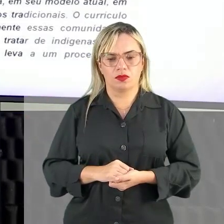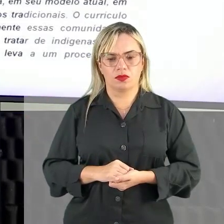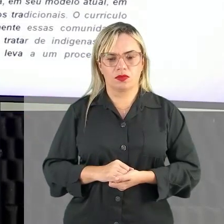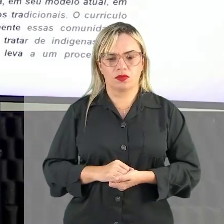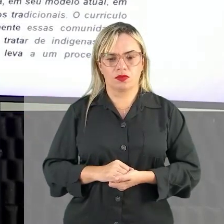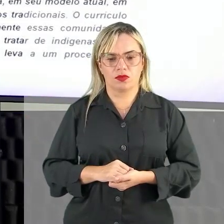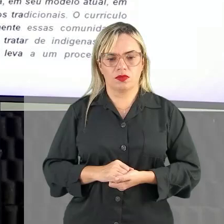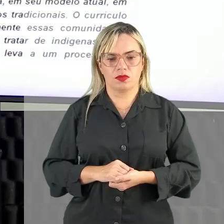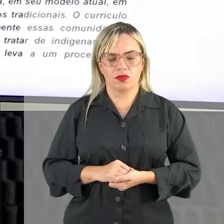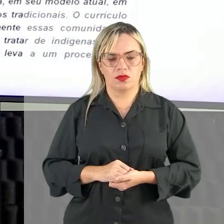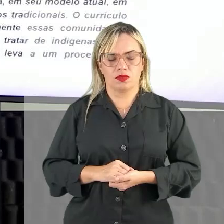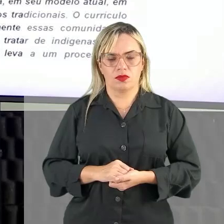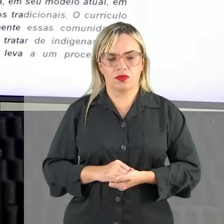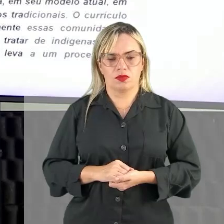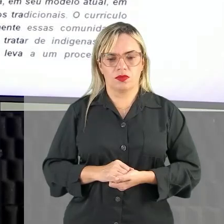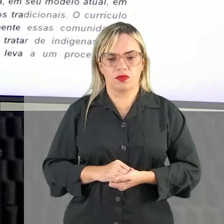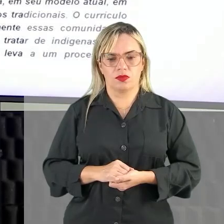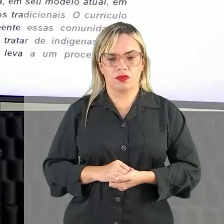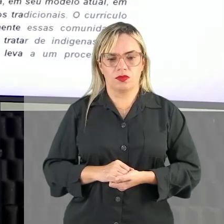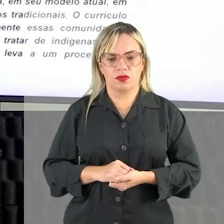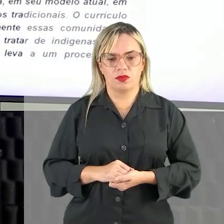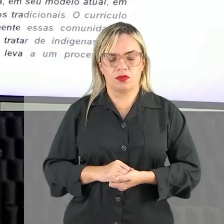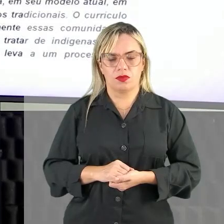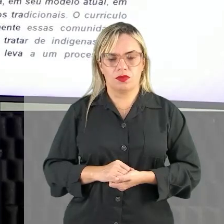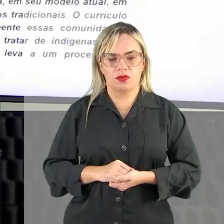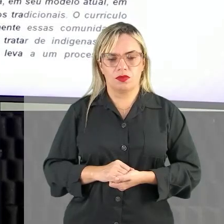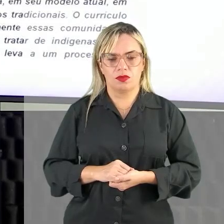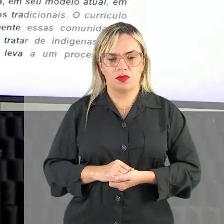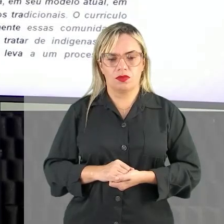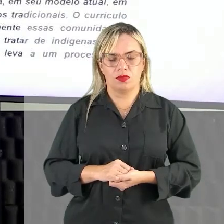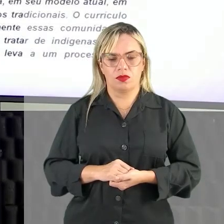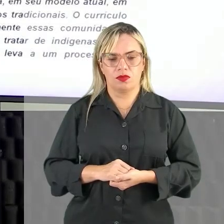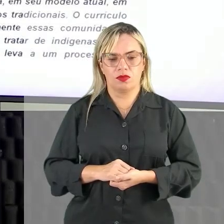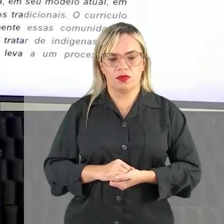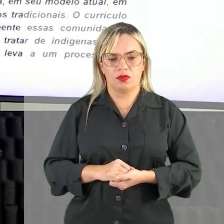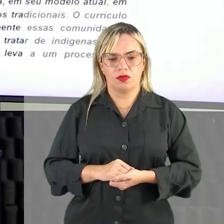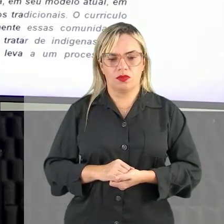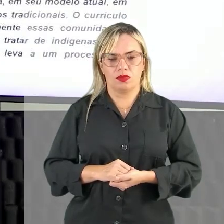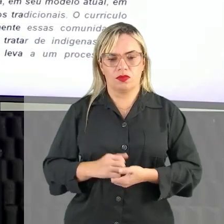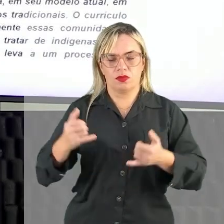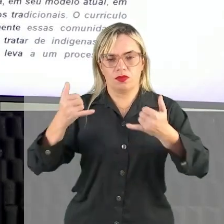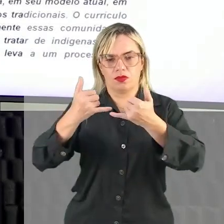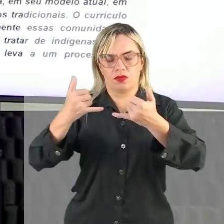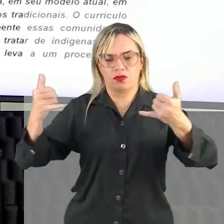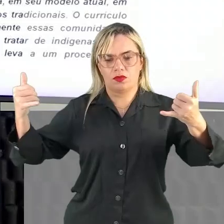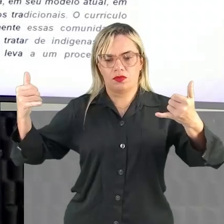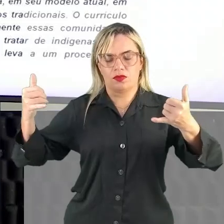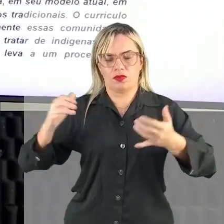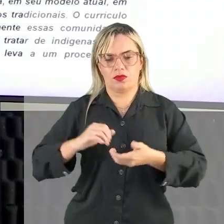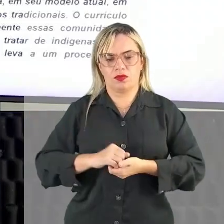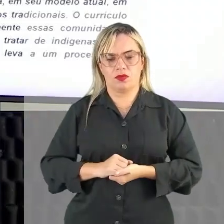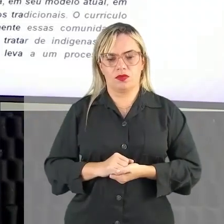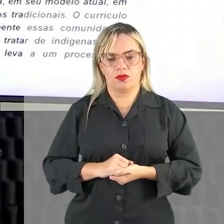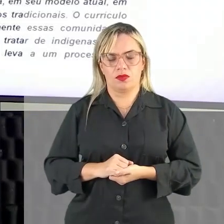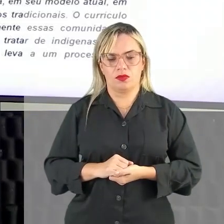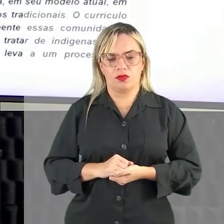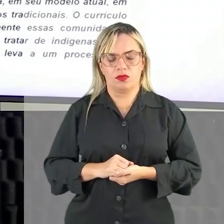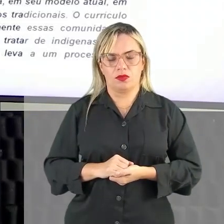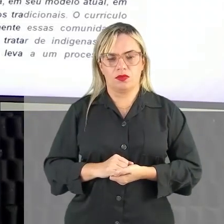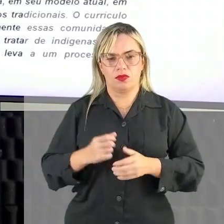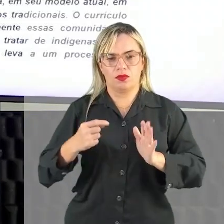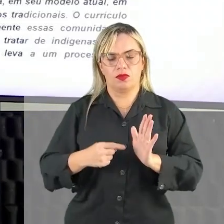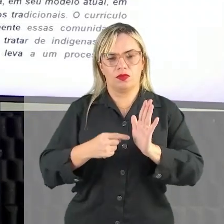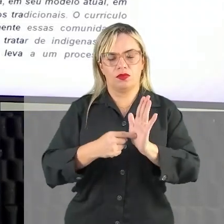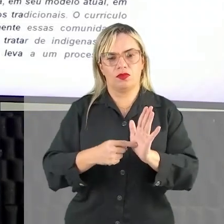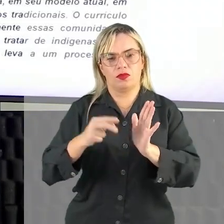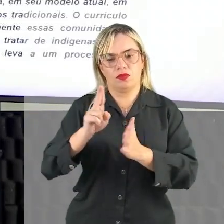da inobservância da educação quanto à pluralidade identitária da Nação frase Inicial né apresentei o